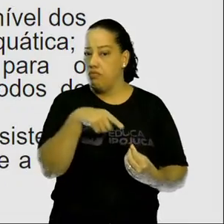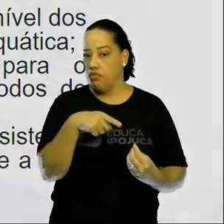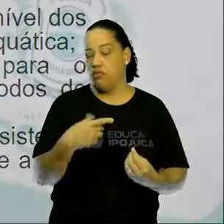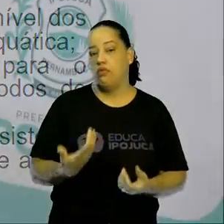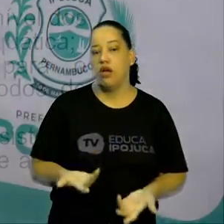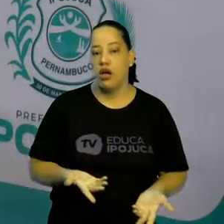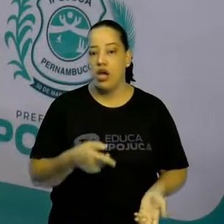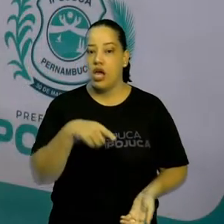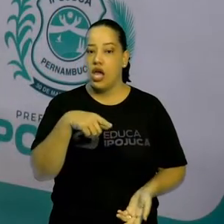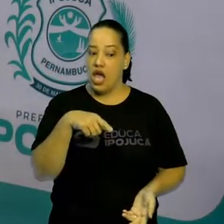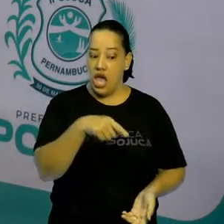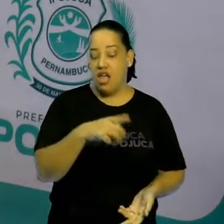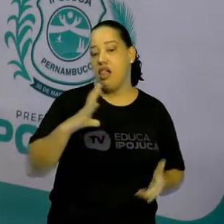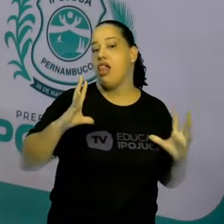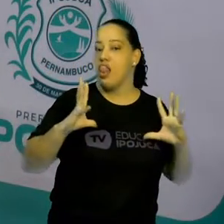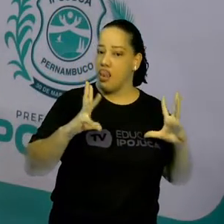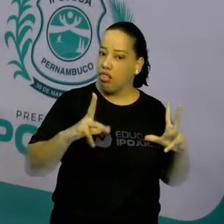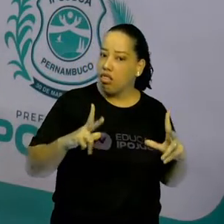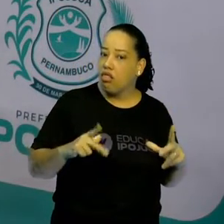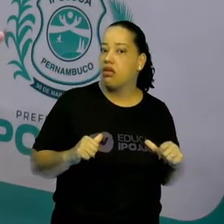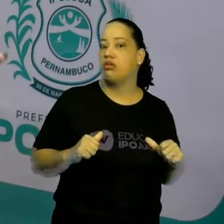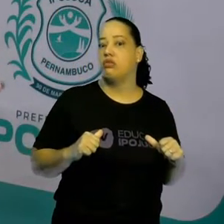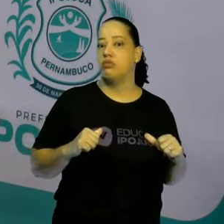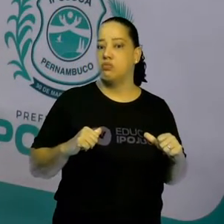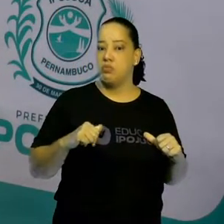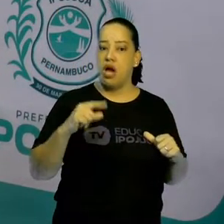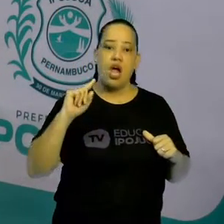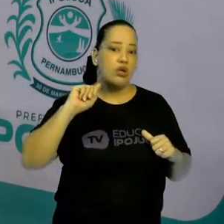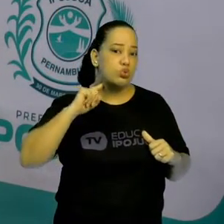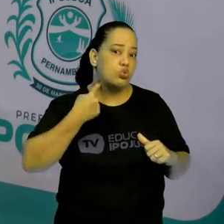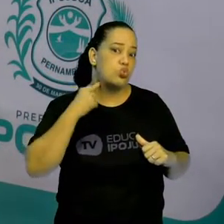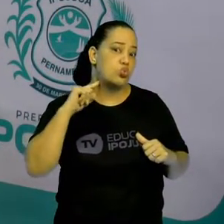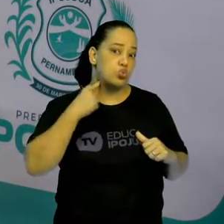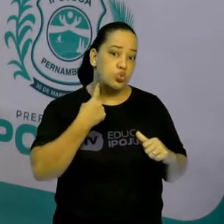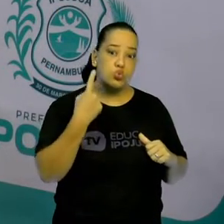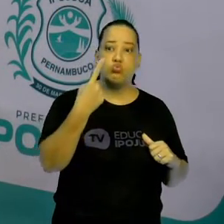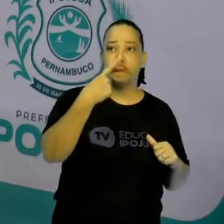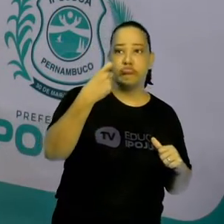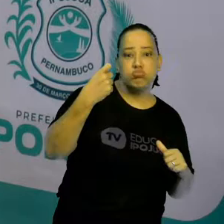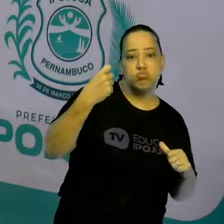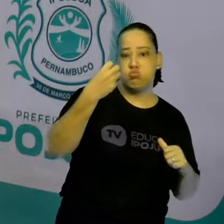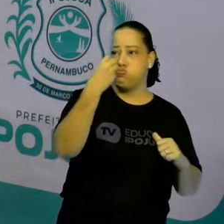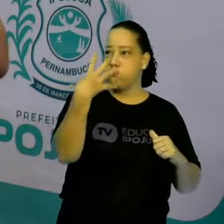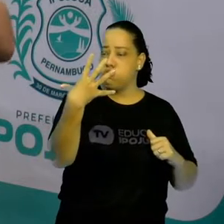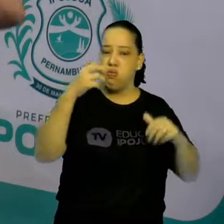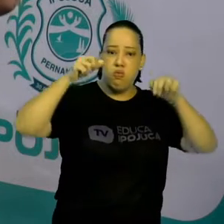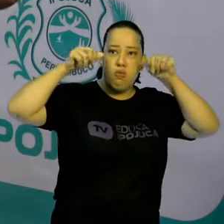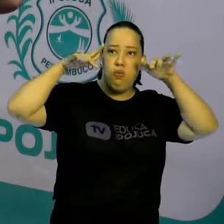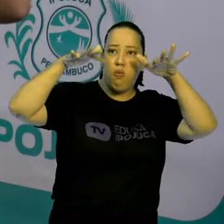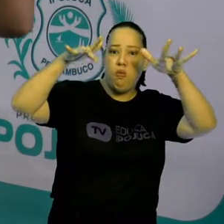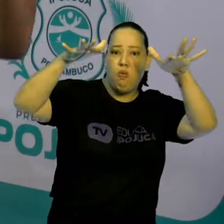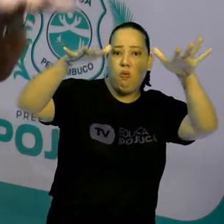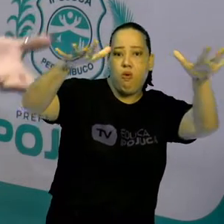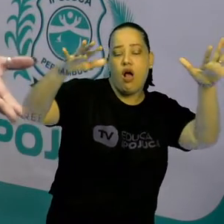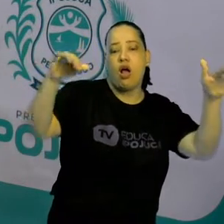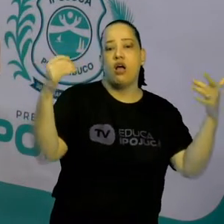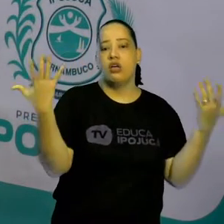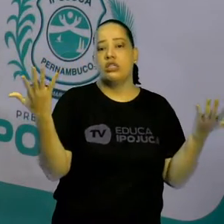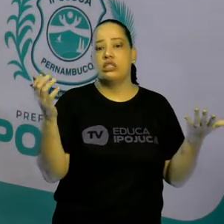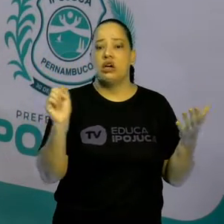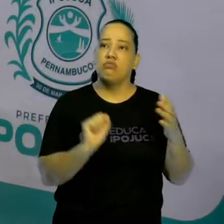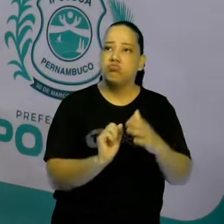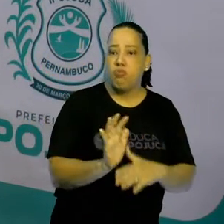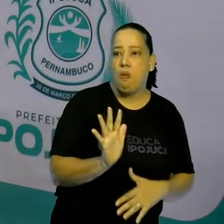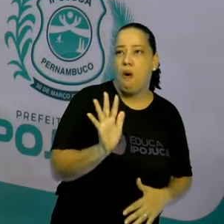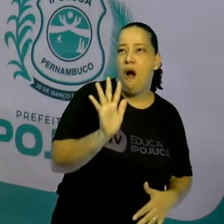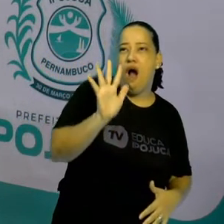que ela é considerada uma energia limpa, ou seja, ela não causa poluição, certo? Ela não emite nenhum tipo de gás que